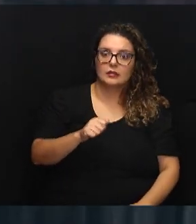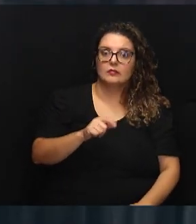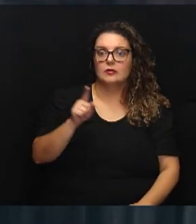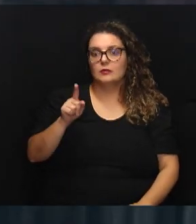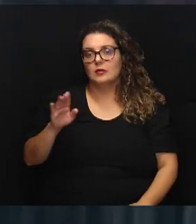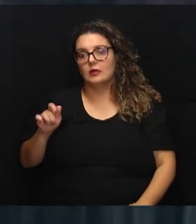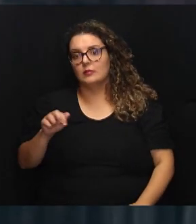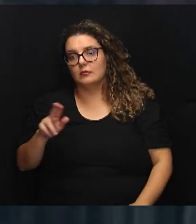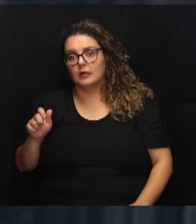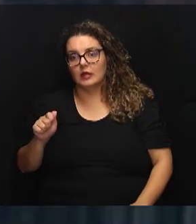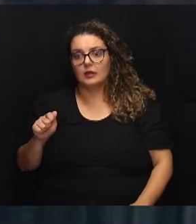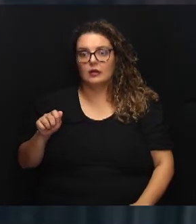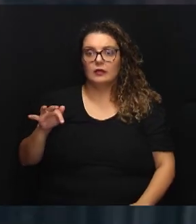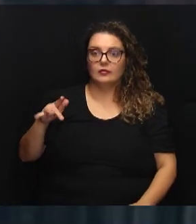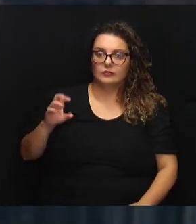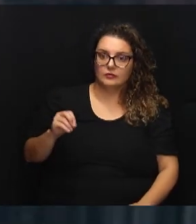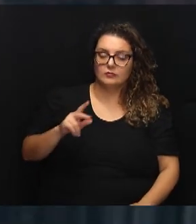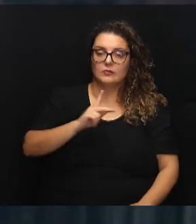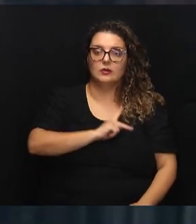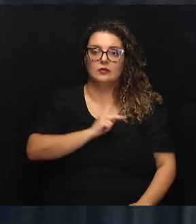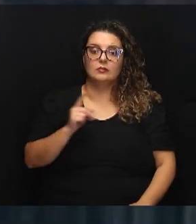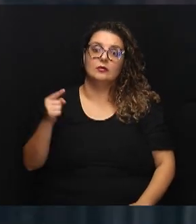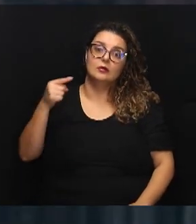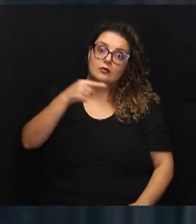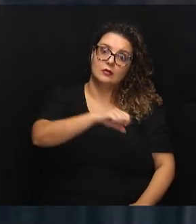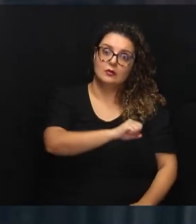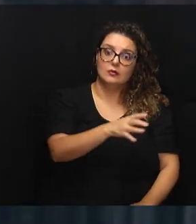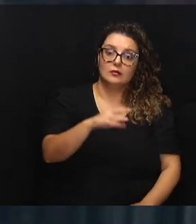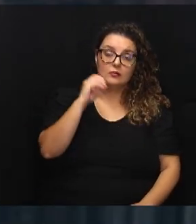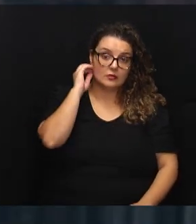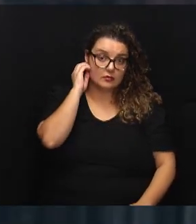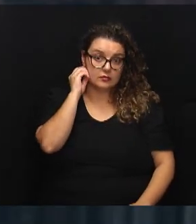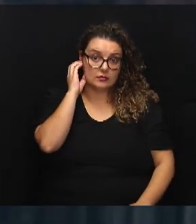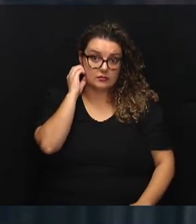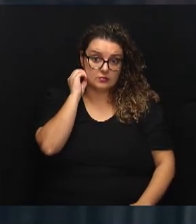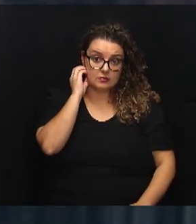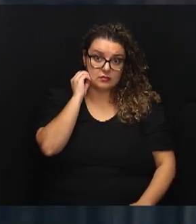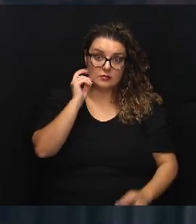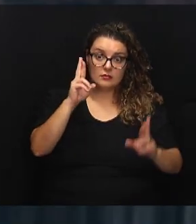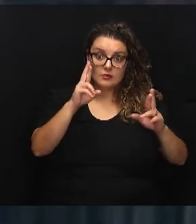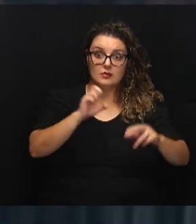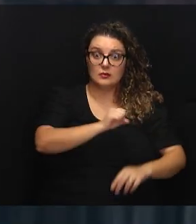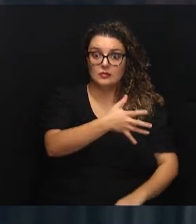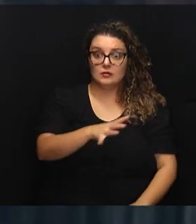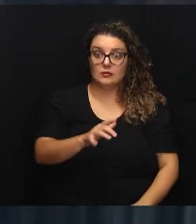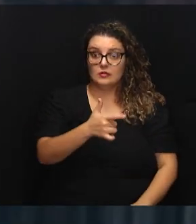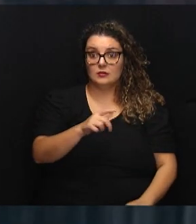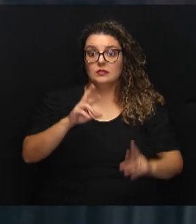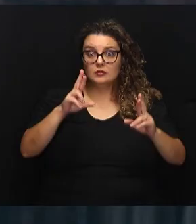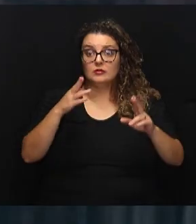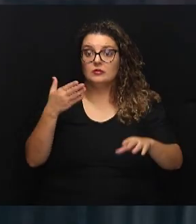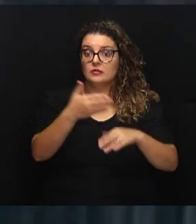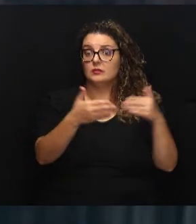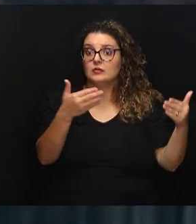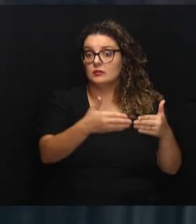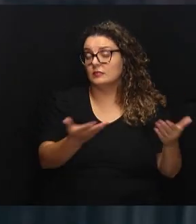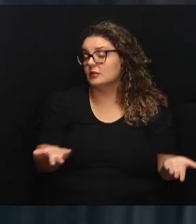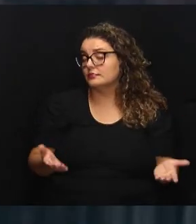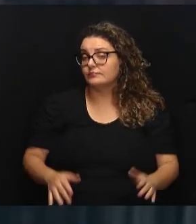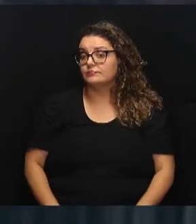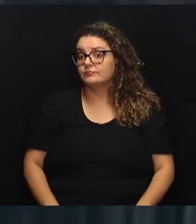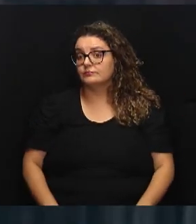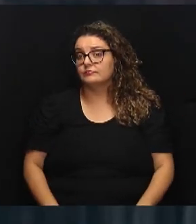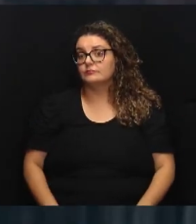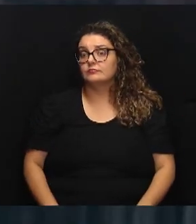que é do Palmeiras, desce para Santos. Mas a torcida do Santos já está reclamando que não tem tanta torcida que vai. Mesmo